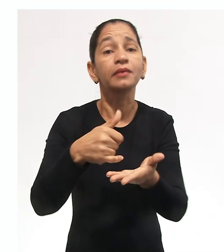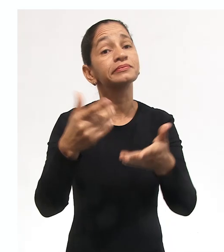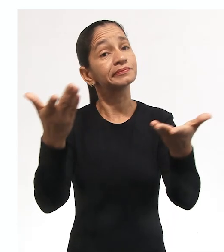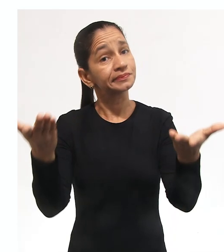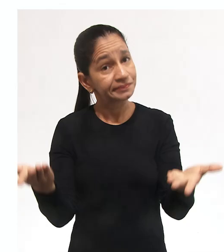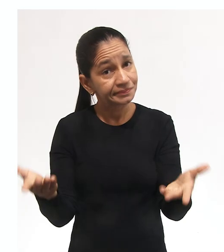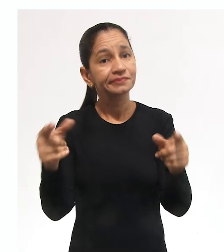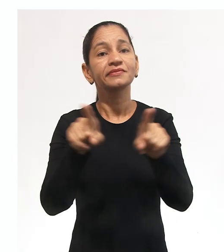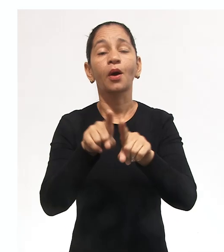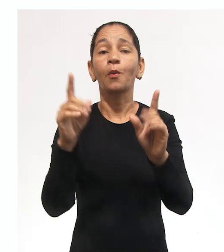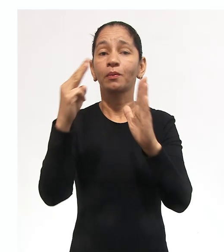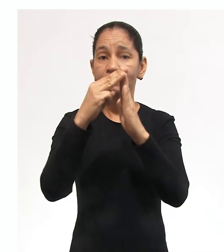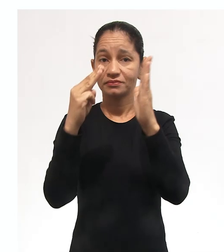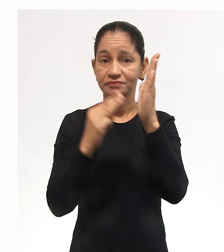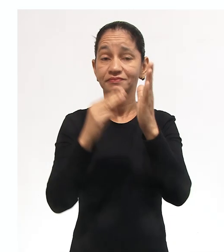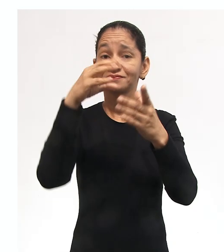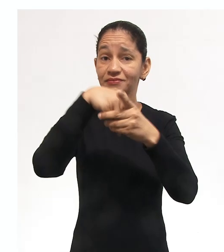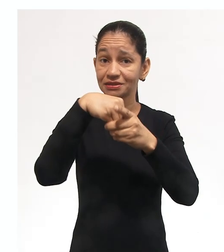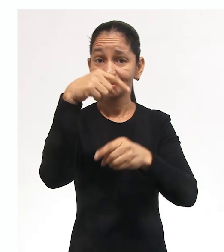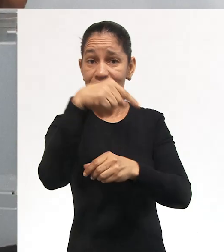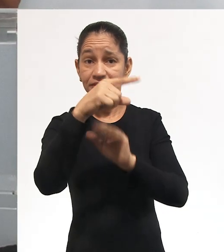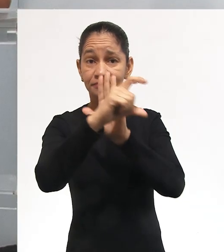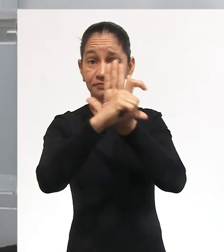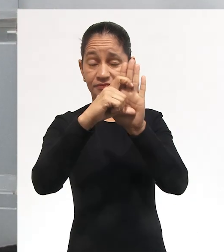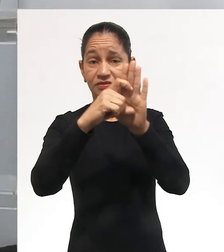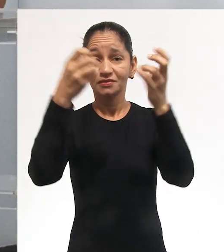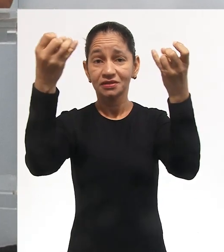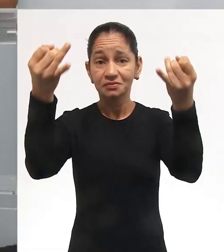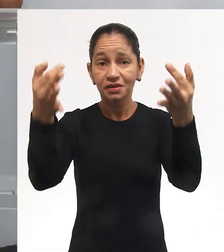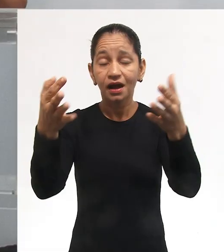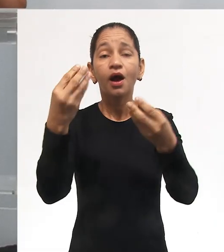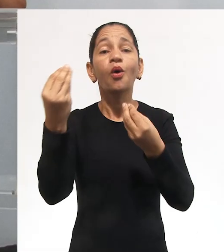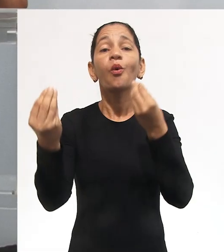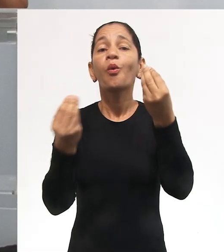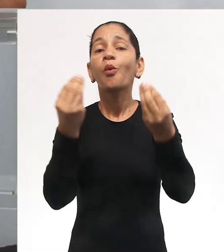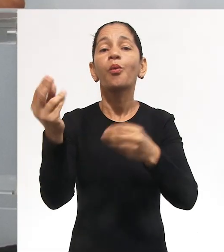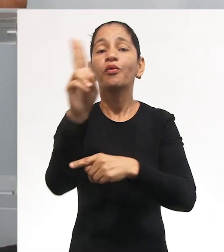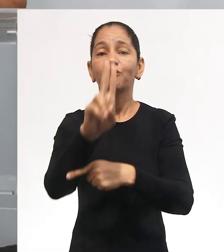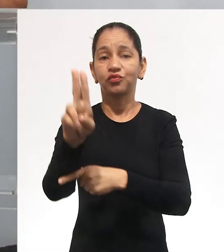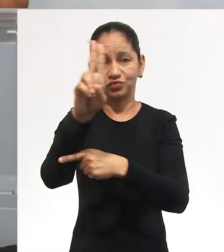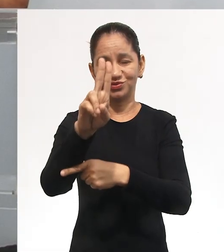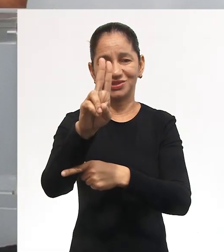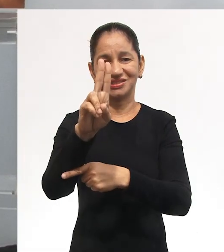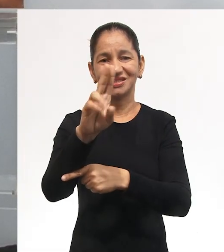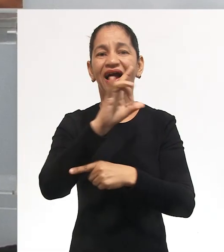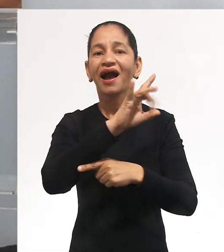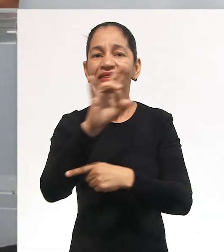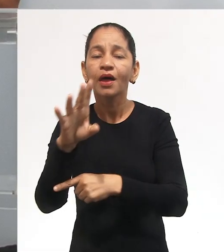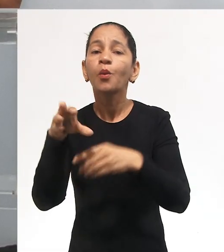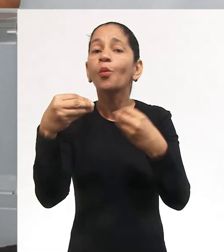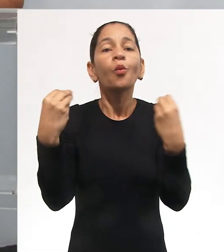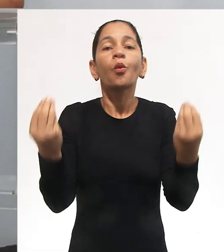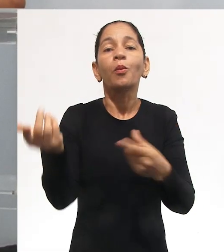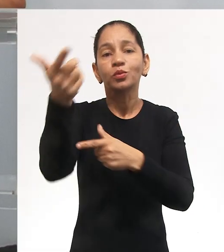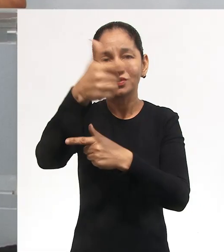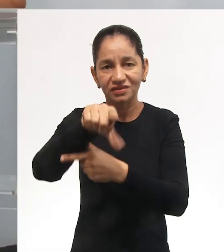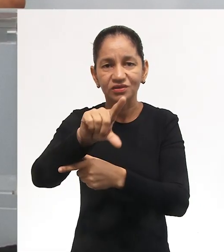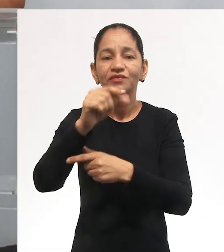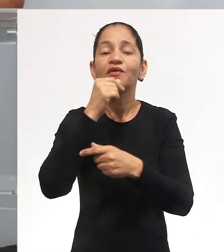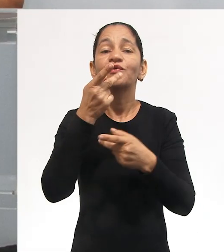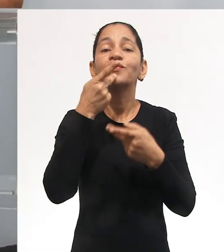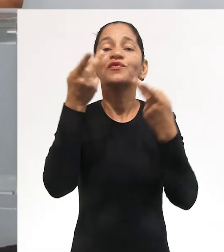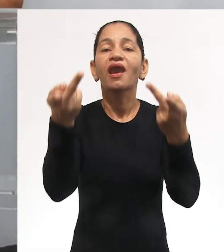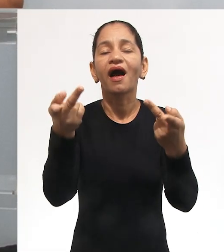é na metodologia aonde você vai dizer qual instrumento você vai utilizar. E, novamente, não basta dizer,